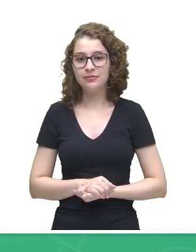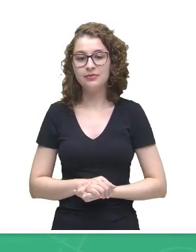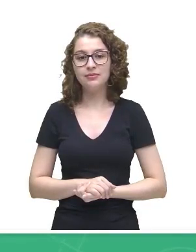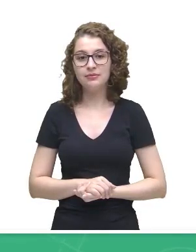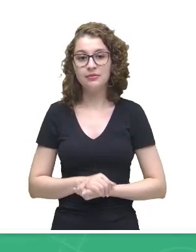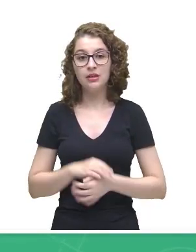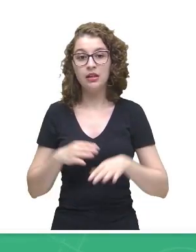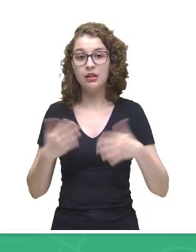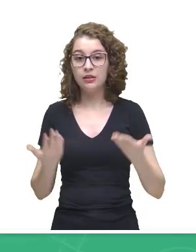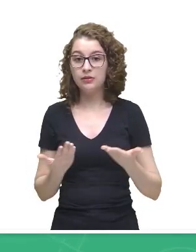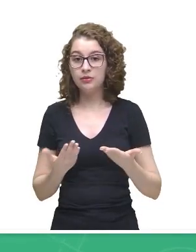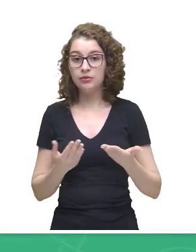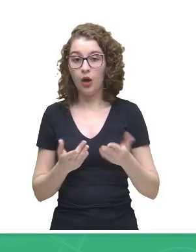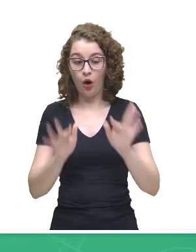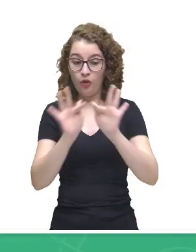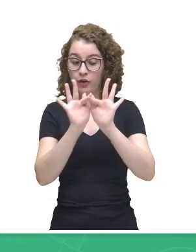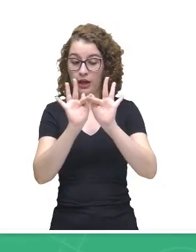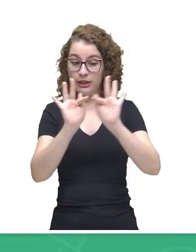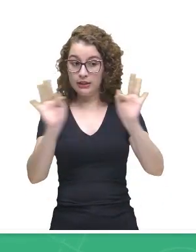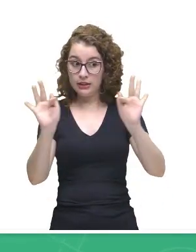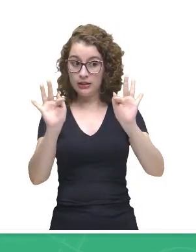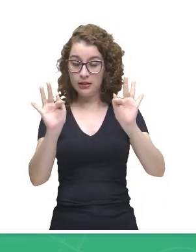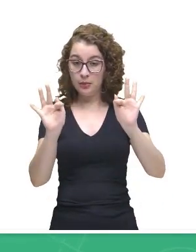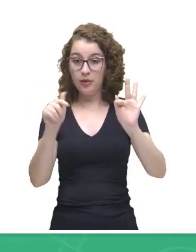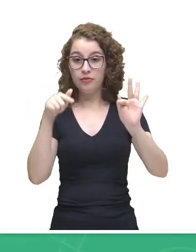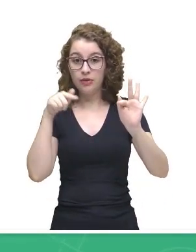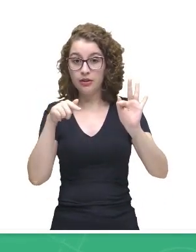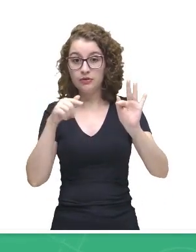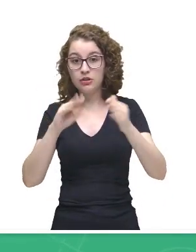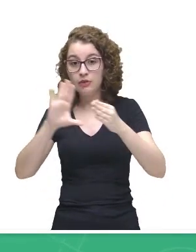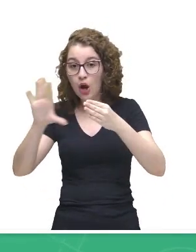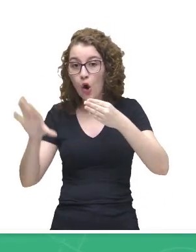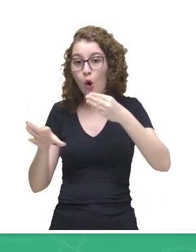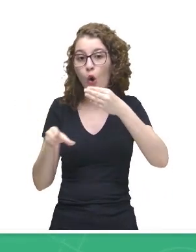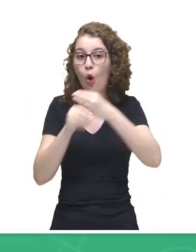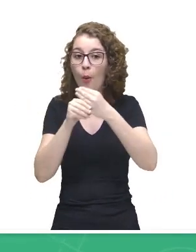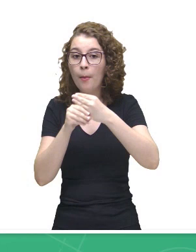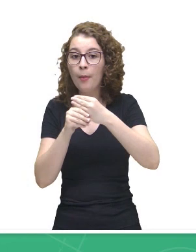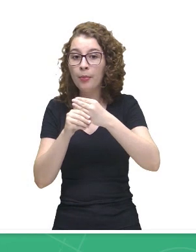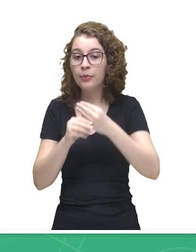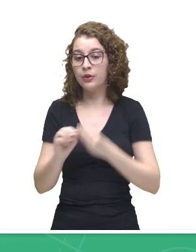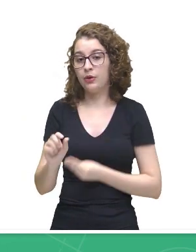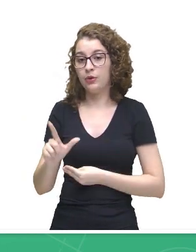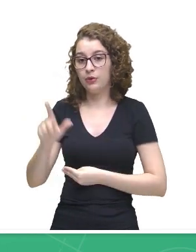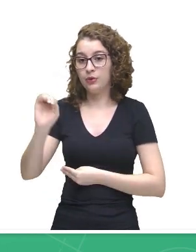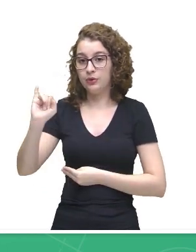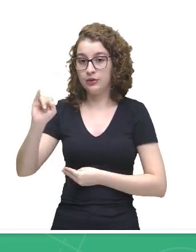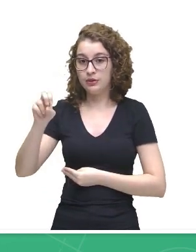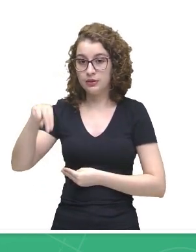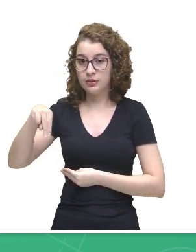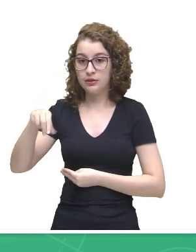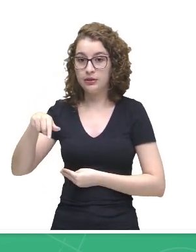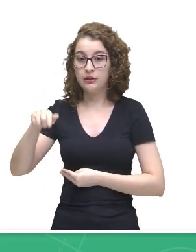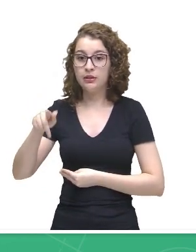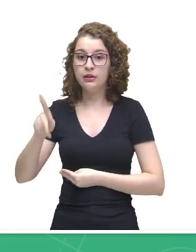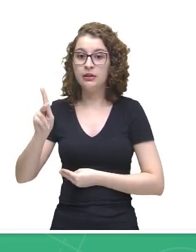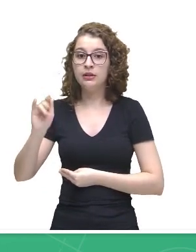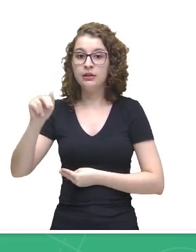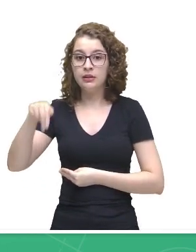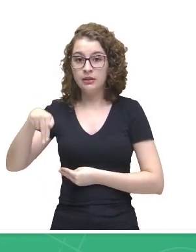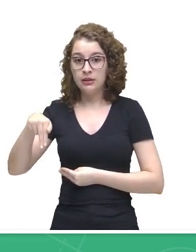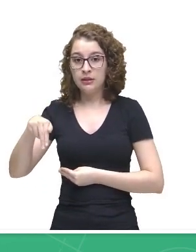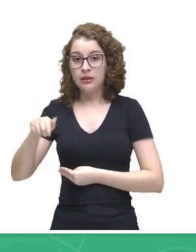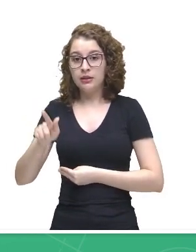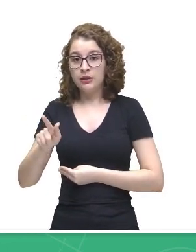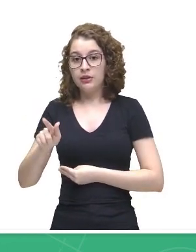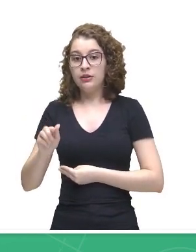Vocês deverão completar as orações com as linking words. Aqui eu deixei a tradução e aí vai